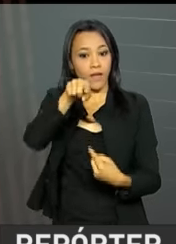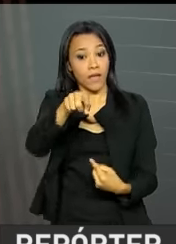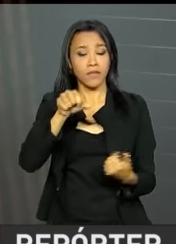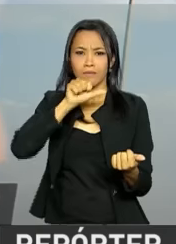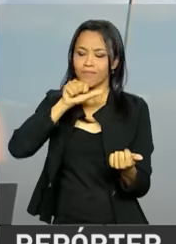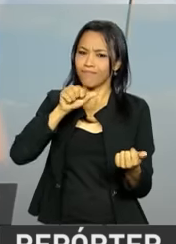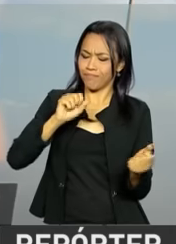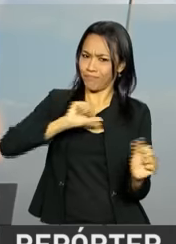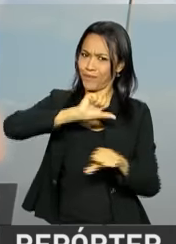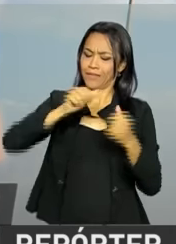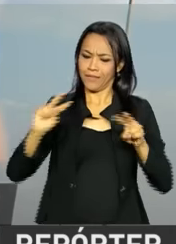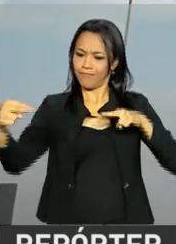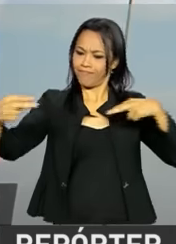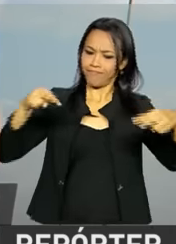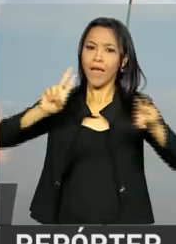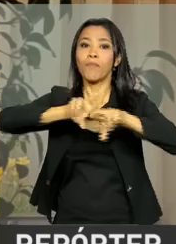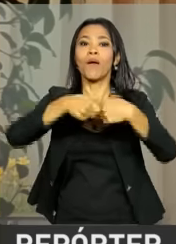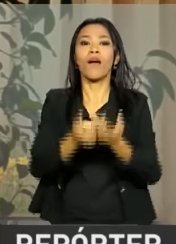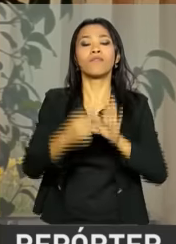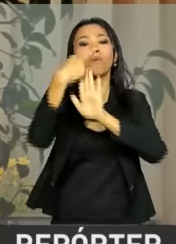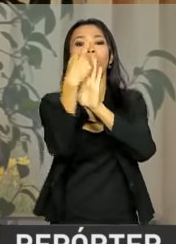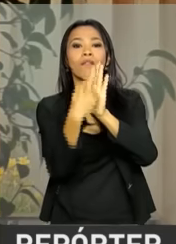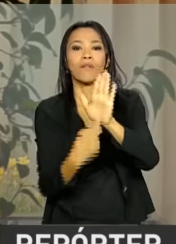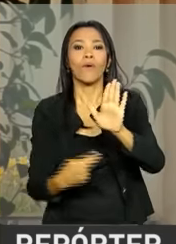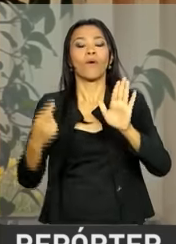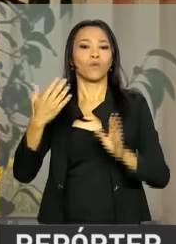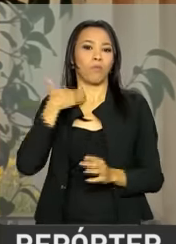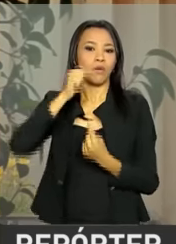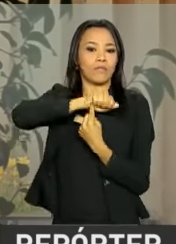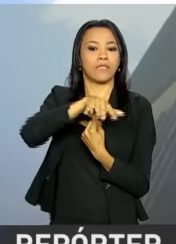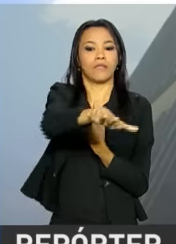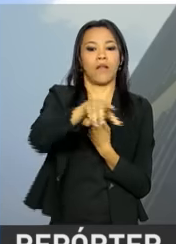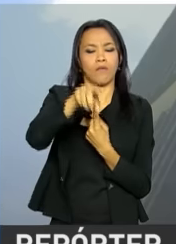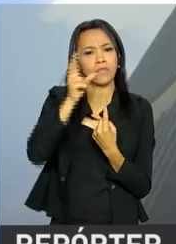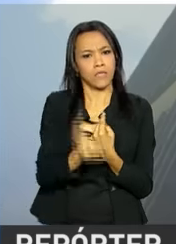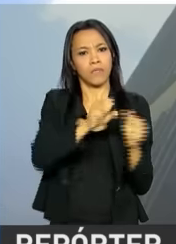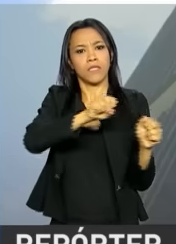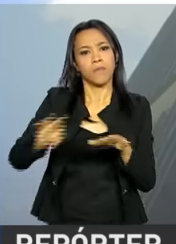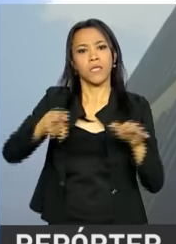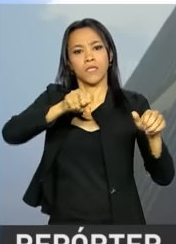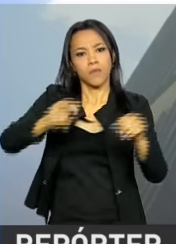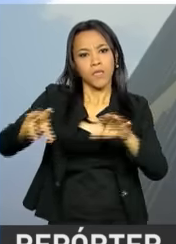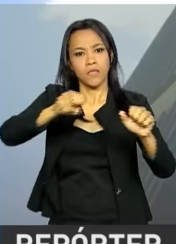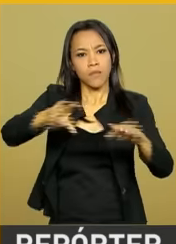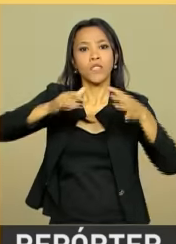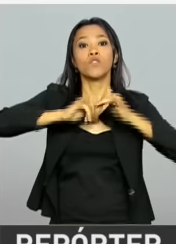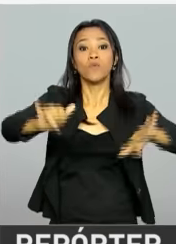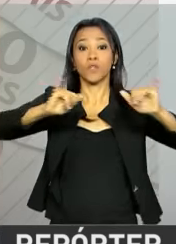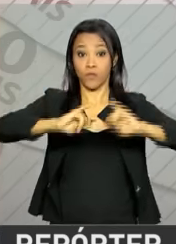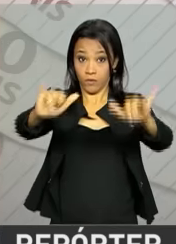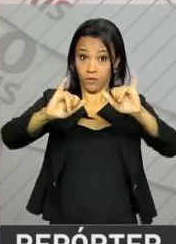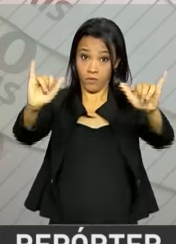economia do país se reflete no boletim focos do Banco Central publicação semanal com projeções de cerca de 100 analistas